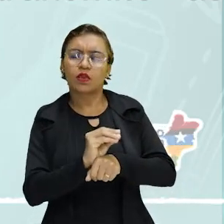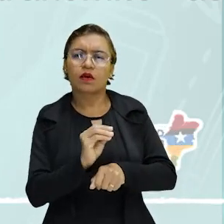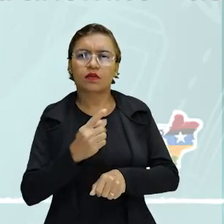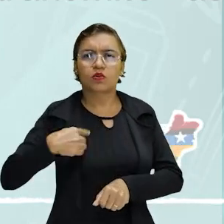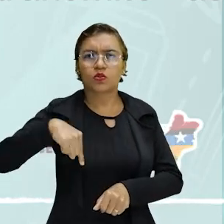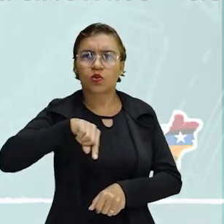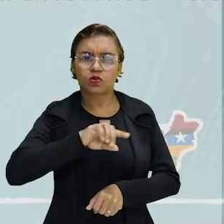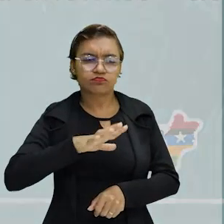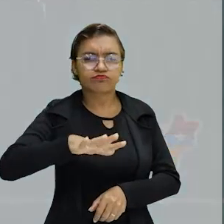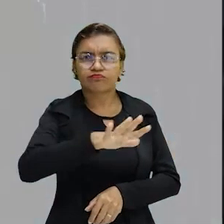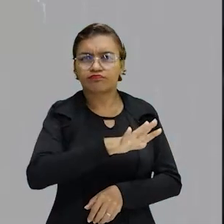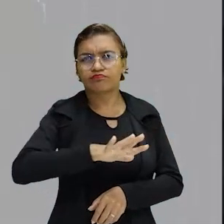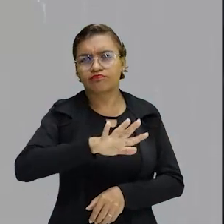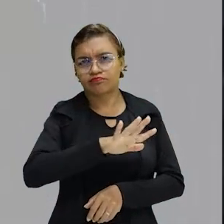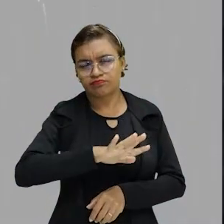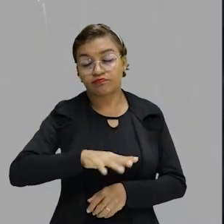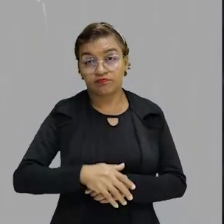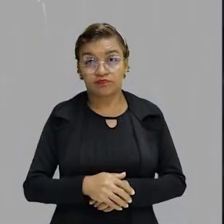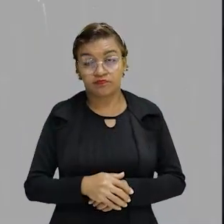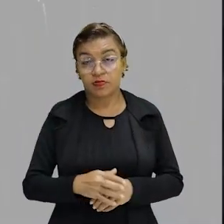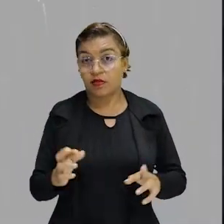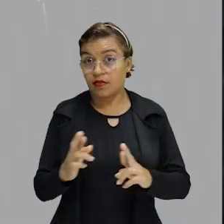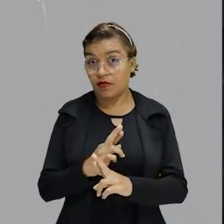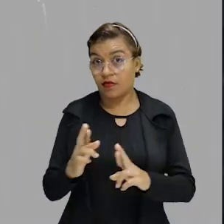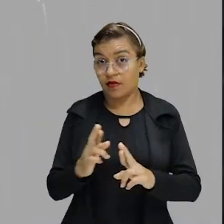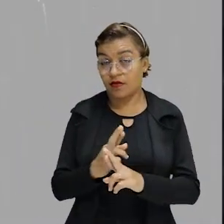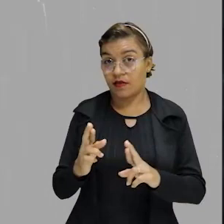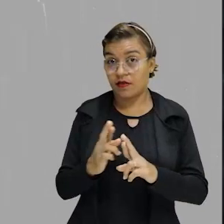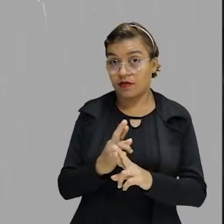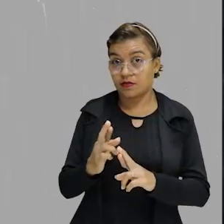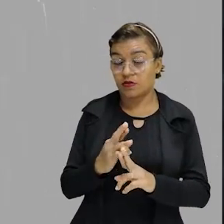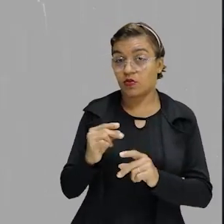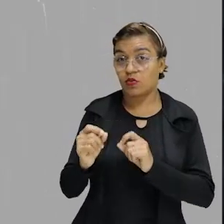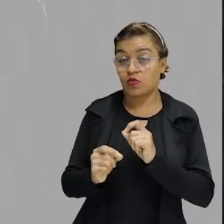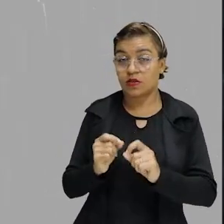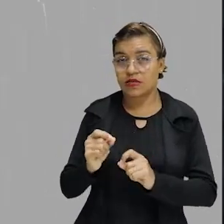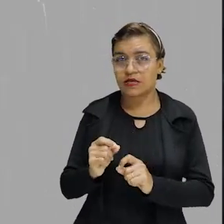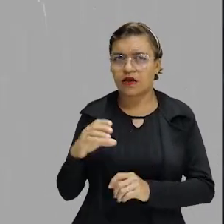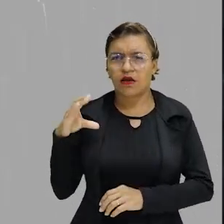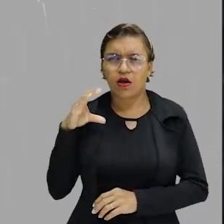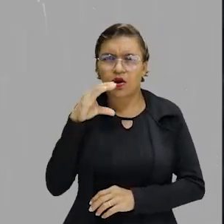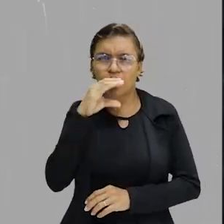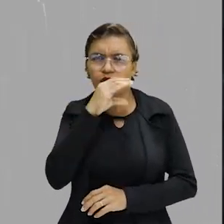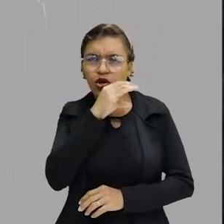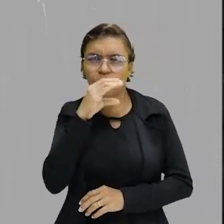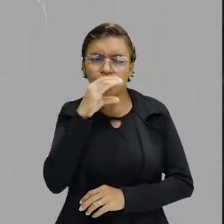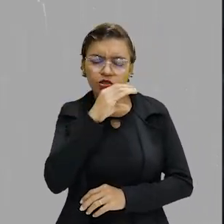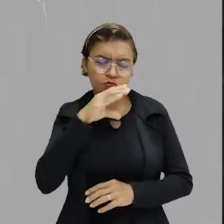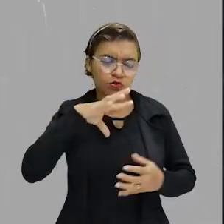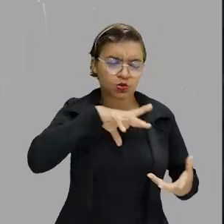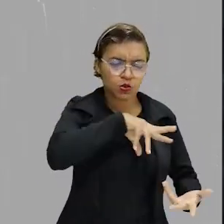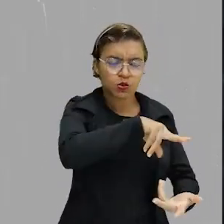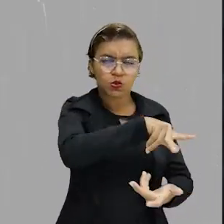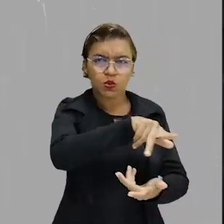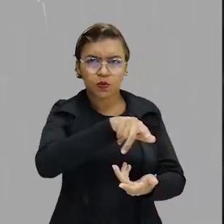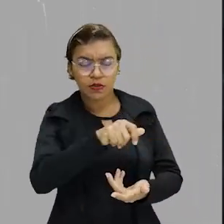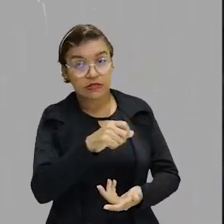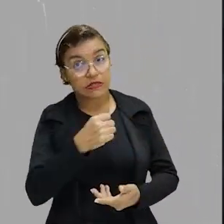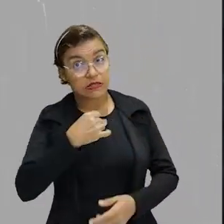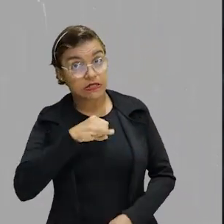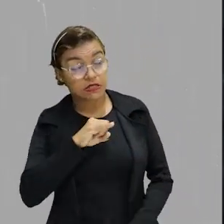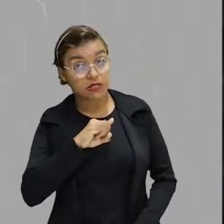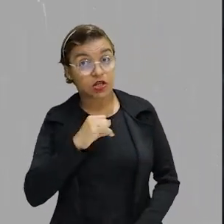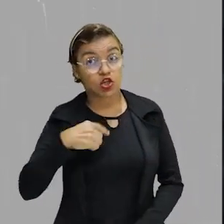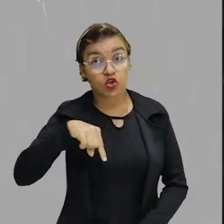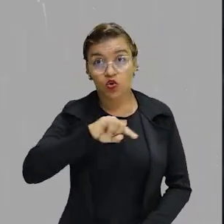espaço, do nosso planeta, né? Em relação aí à questão do aquecimento global. Então, se a gente não tem um cuidado com o nosso lixo,